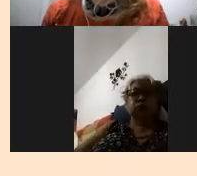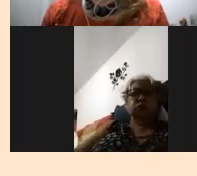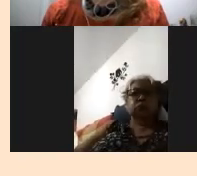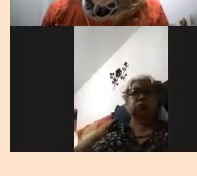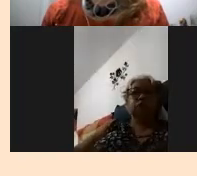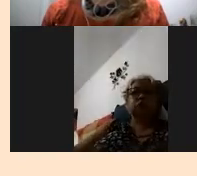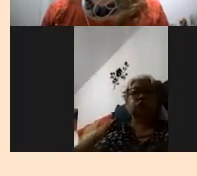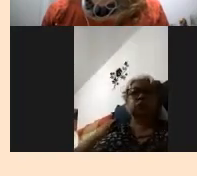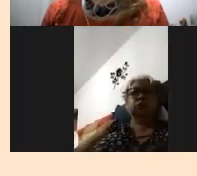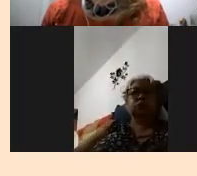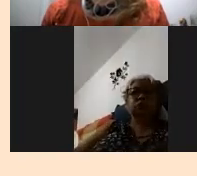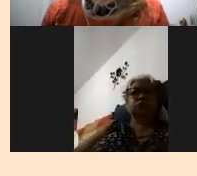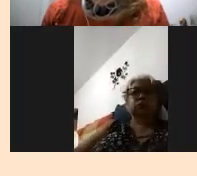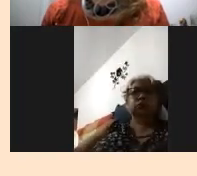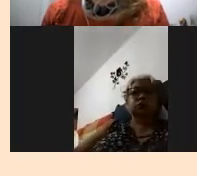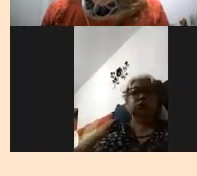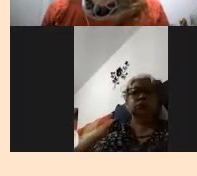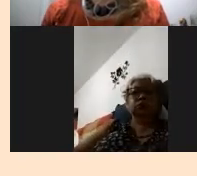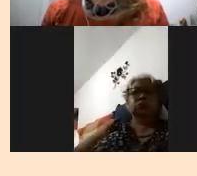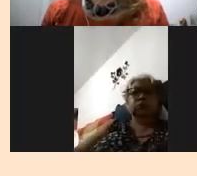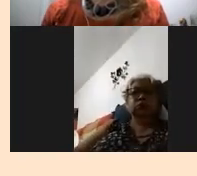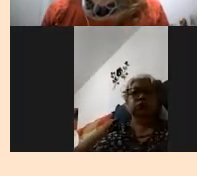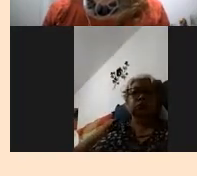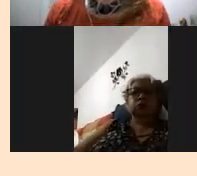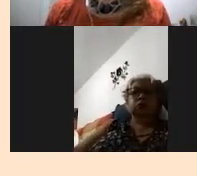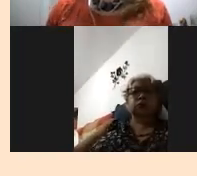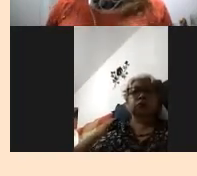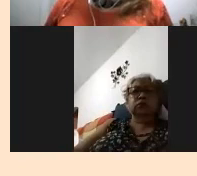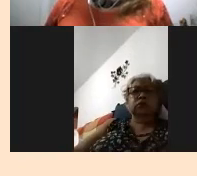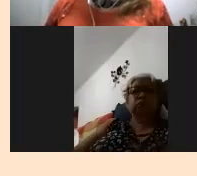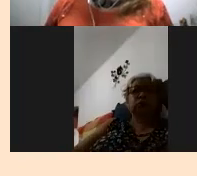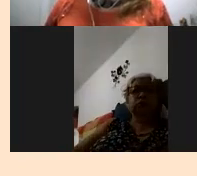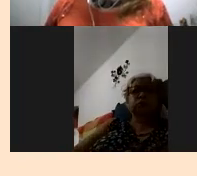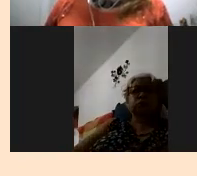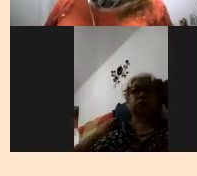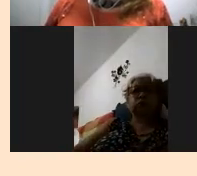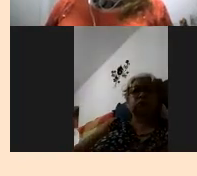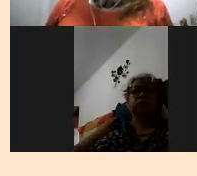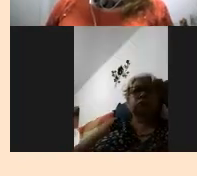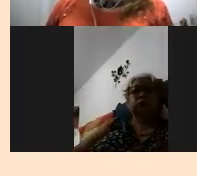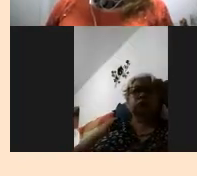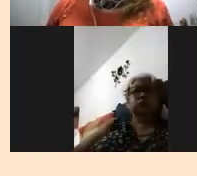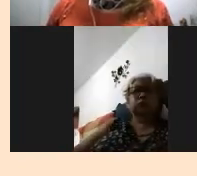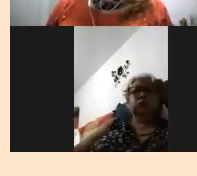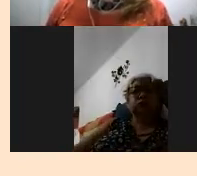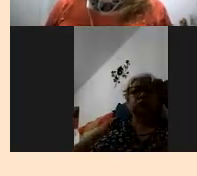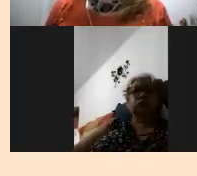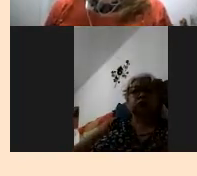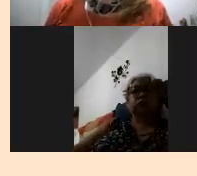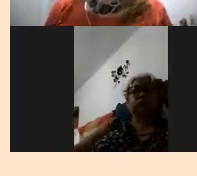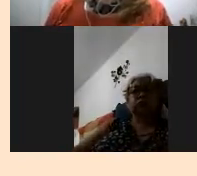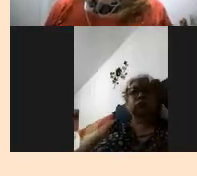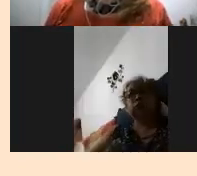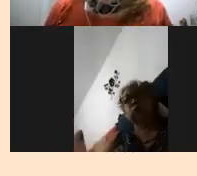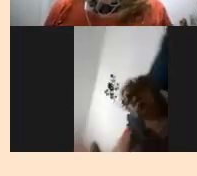que ter convicção dessa informação. A família, de forma nenhuma, pode passar pela nossa vida e